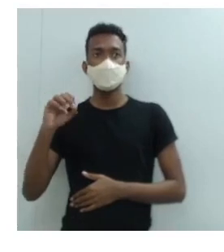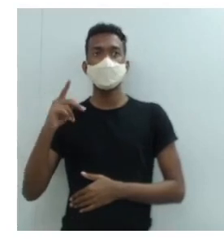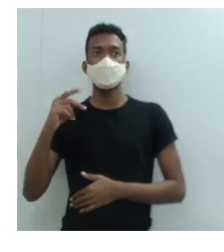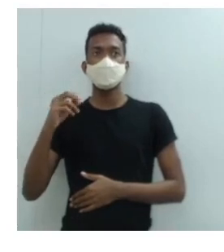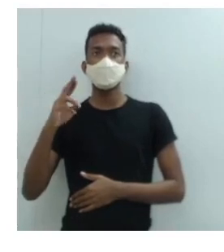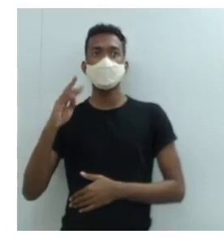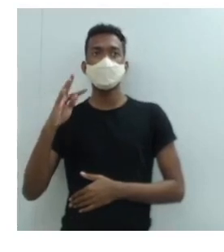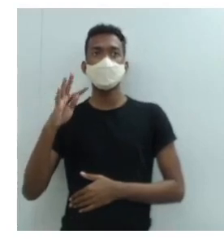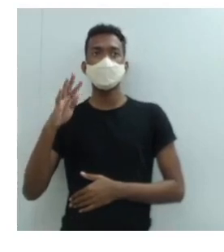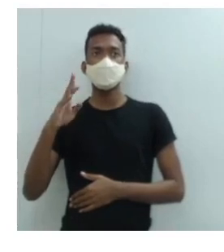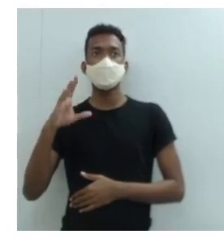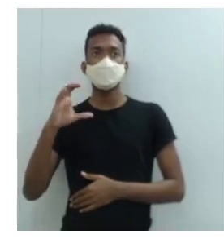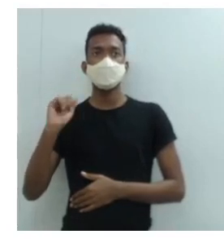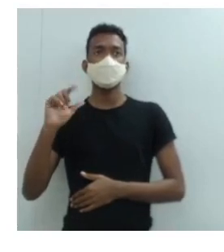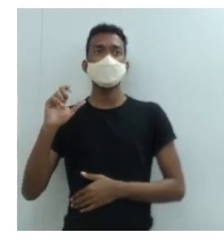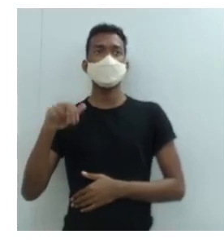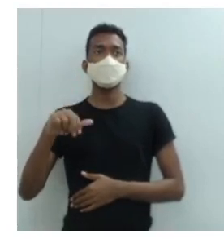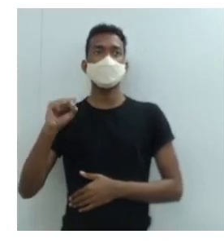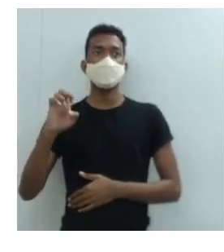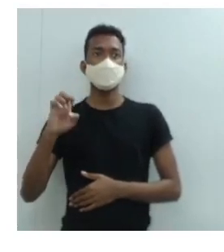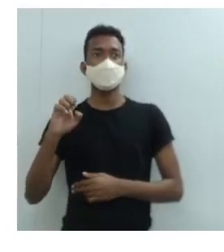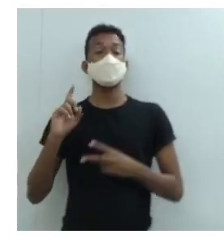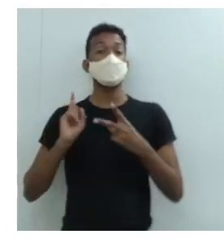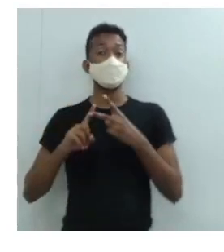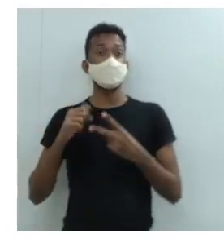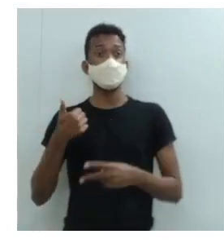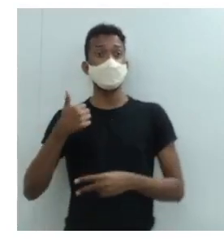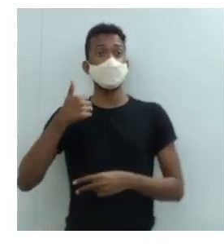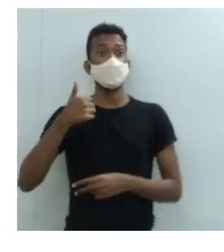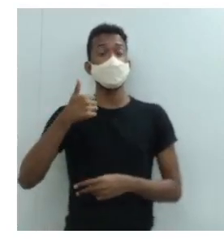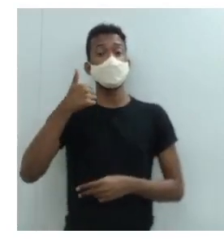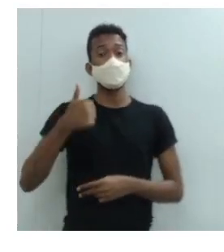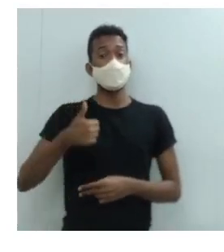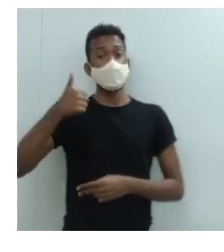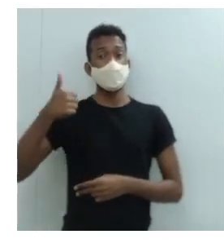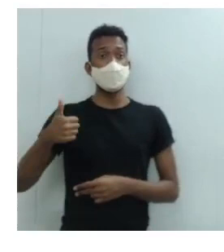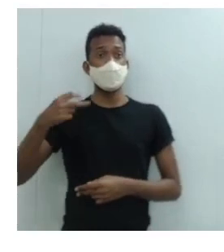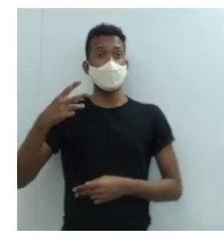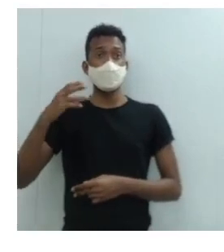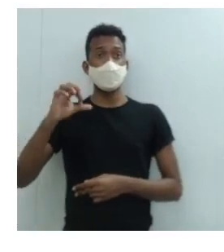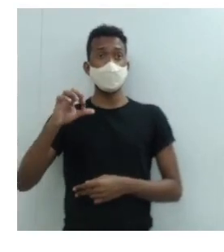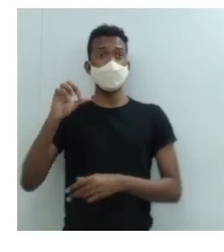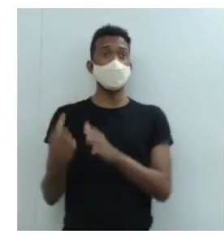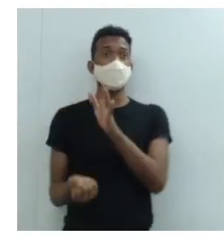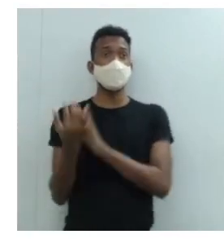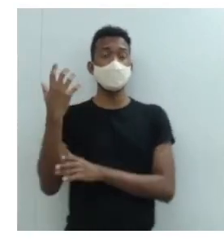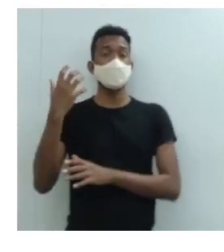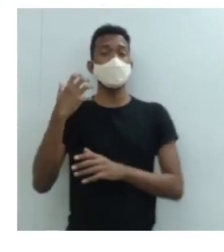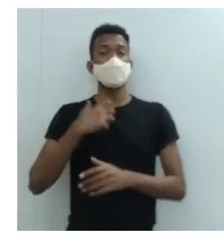1139, é isso, constituição de quê? Do Reino de Portugal.